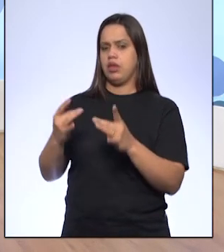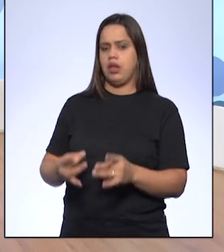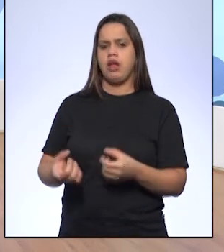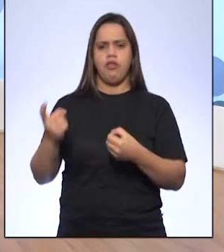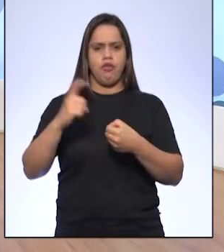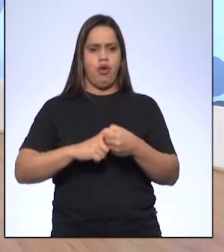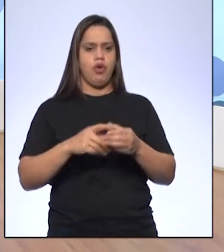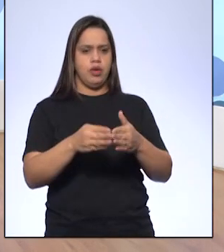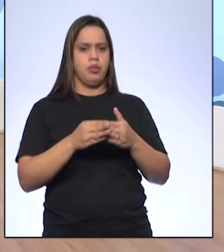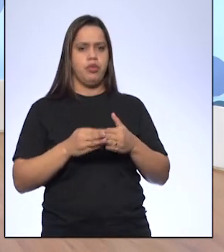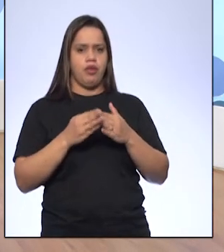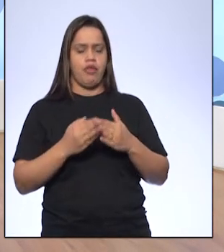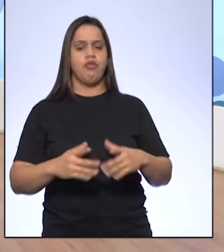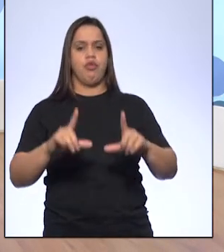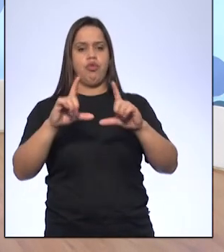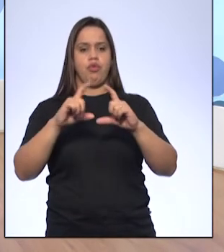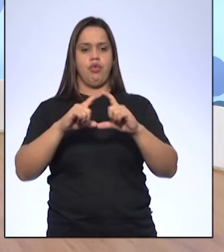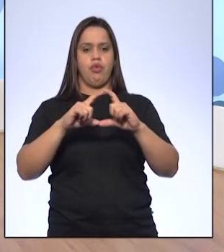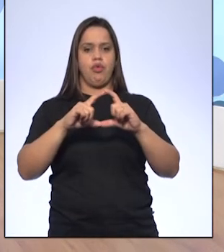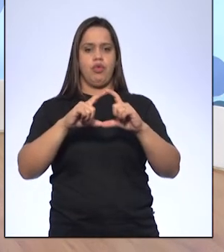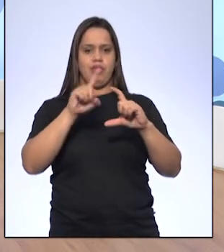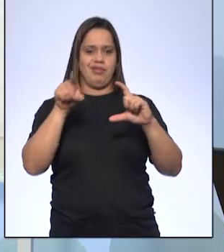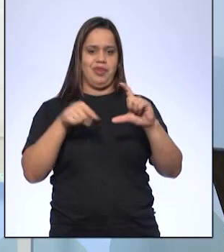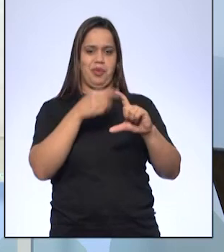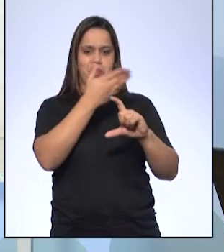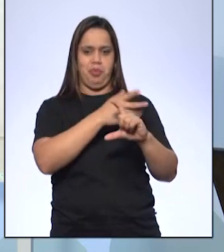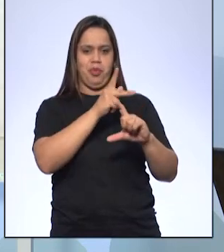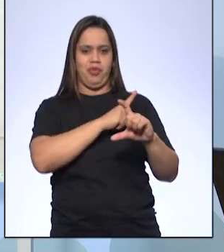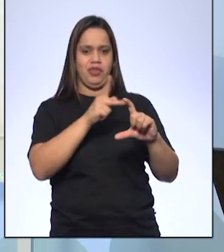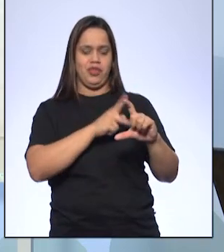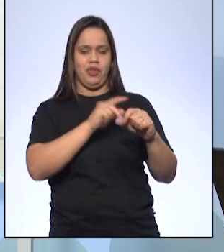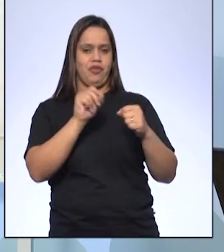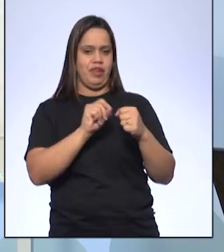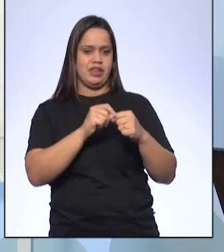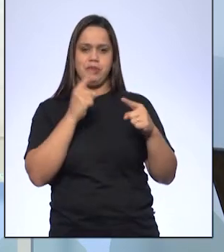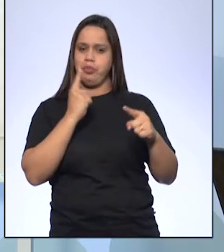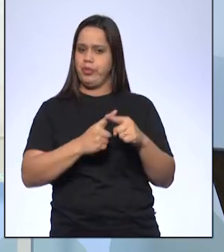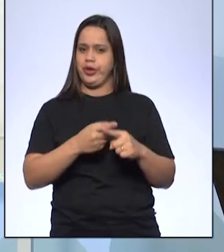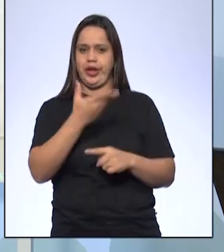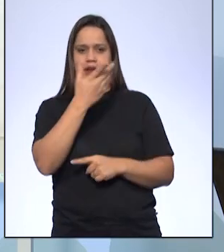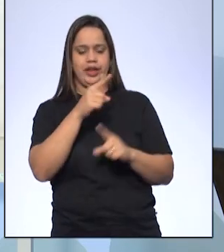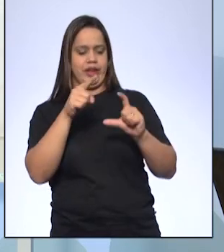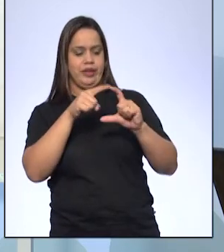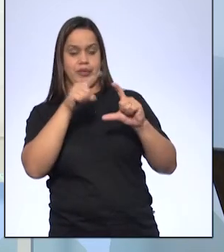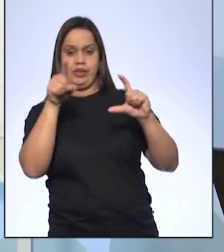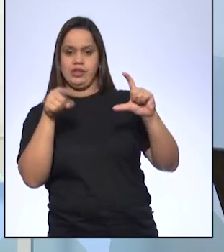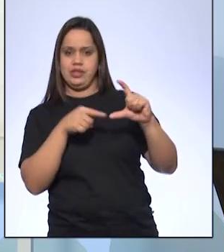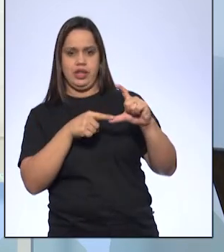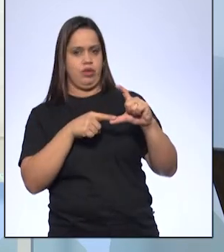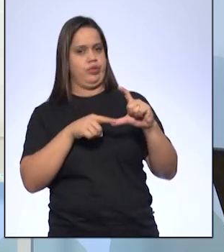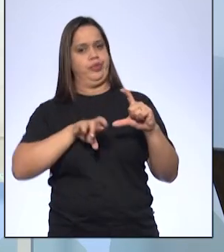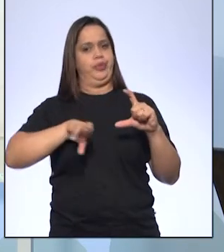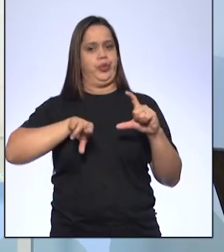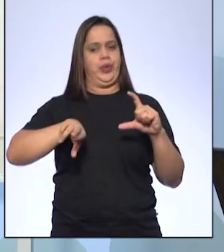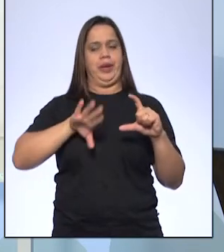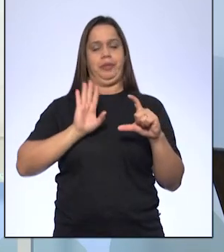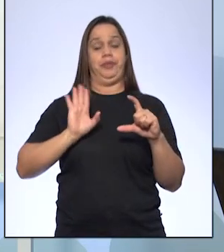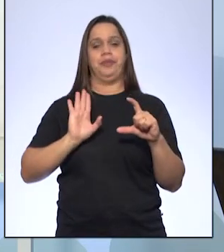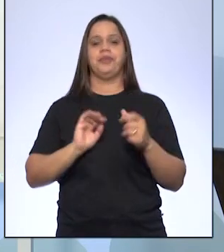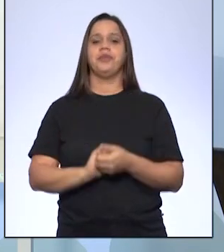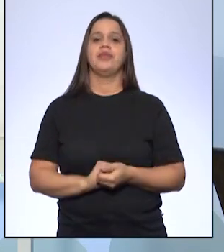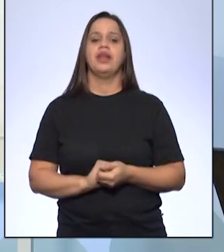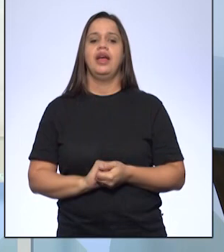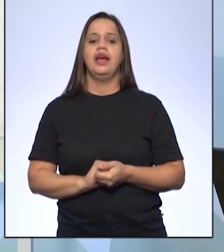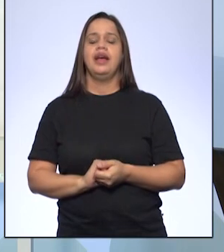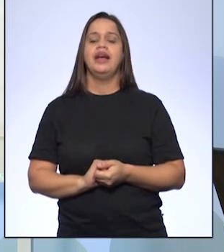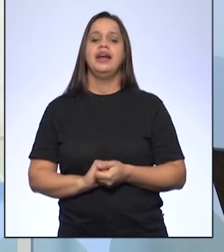no círculo do Jonas um pouquinho. Eu já estou rindo porque círculo ali naquele caso, tudo bem. É. Essa parte